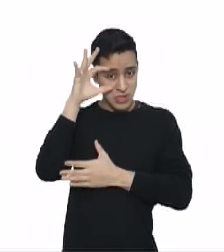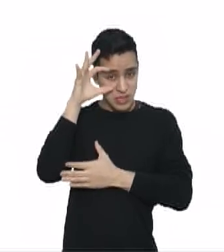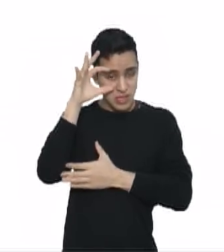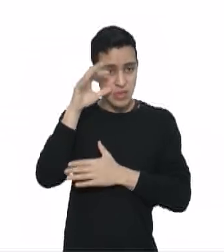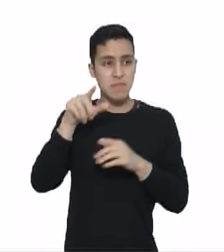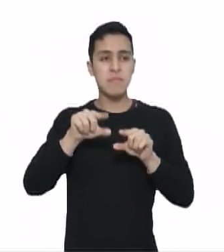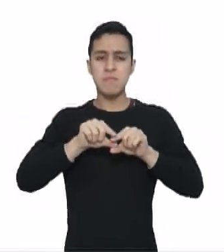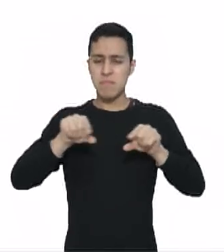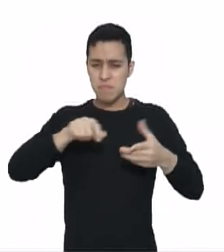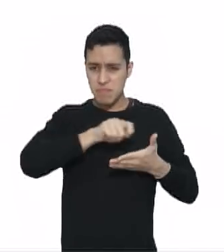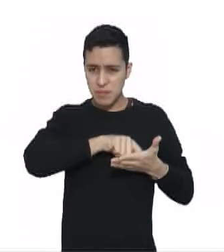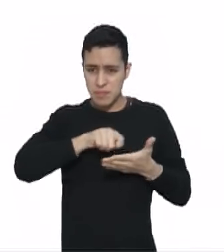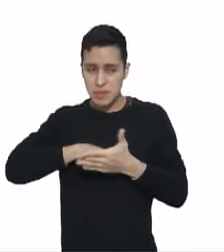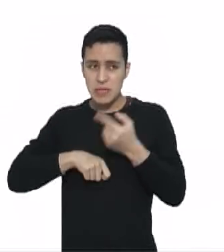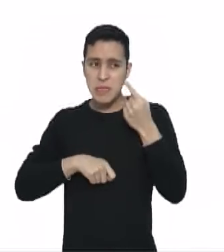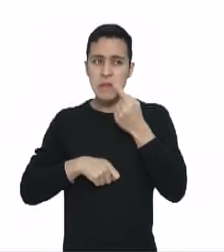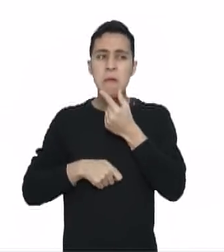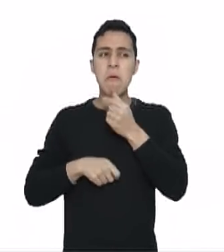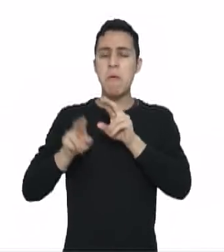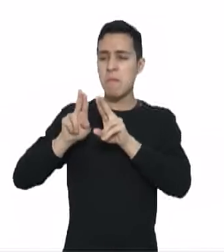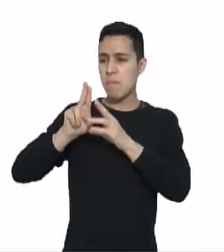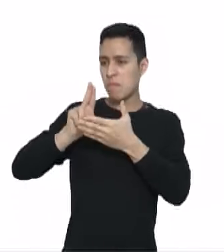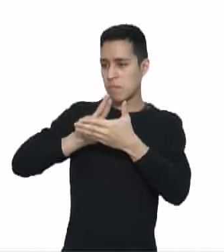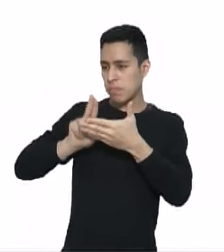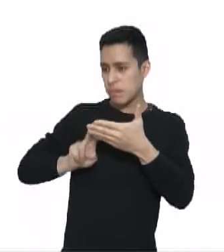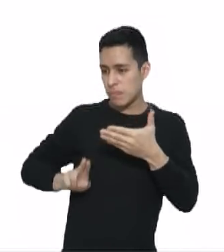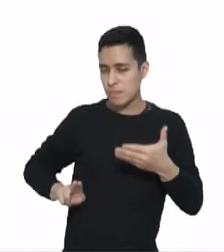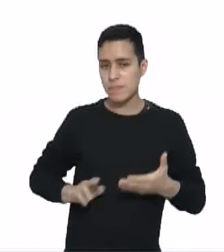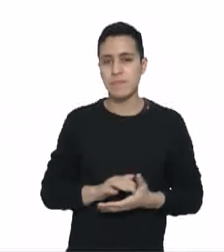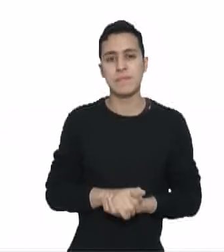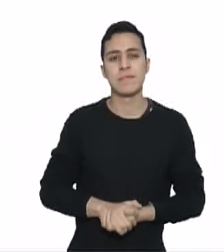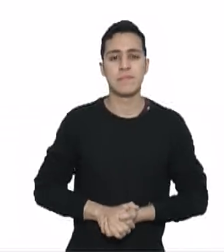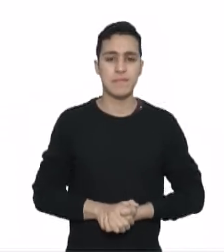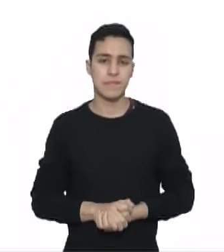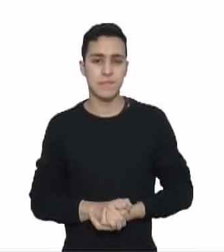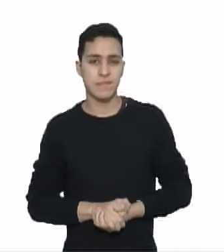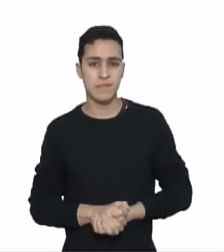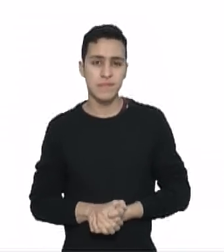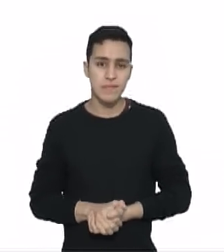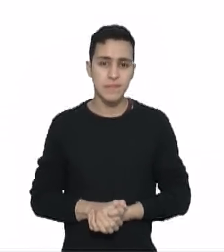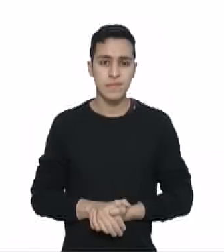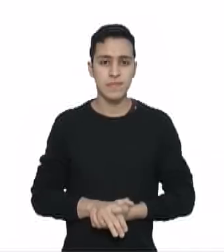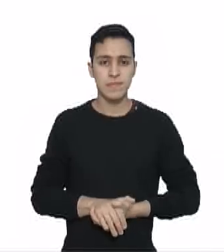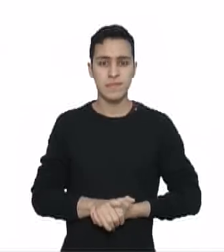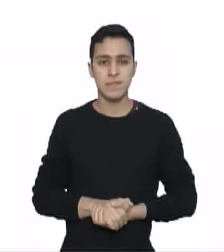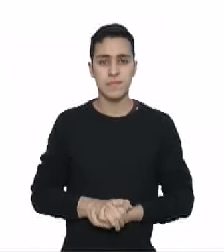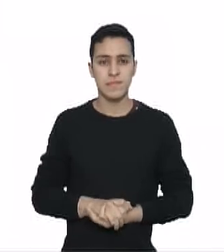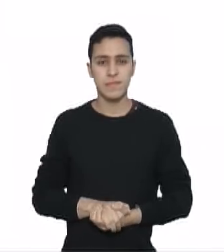Miriam Belchior, Paulo Bernardo Silva, Clélio Campolina Diniz.